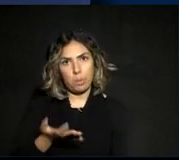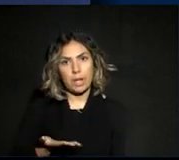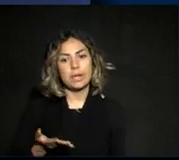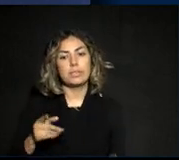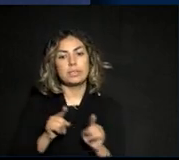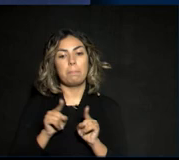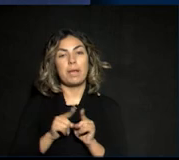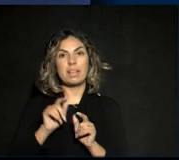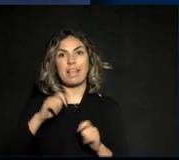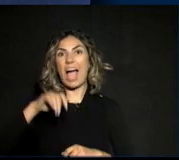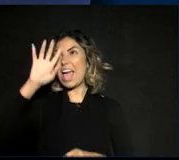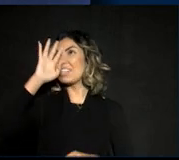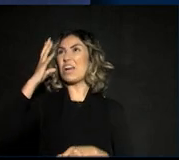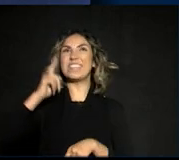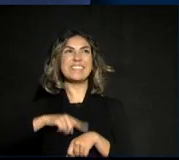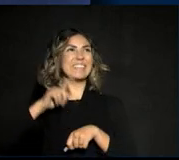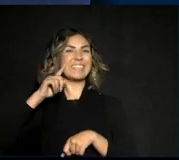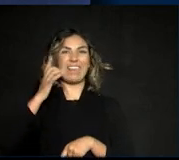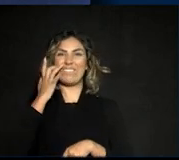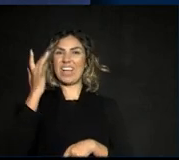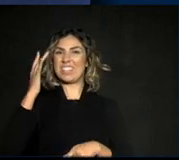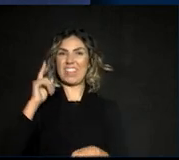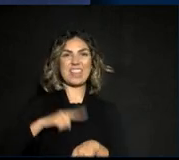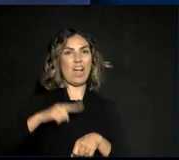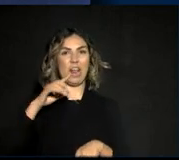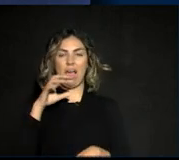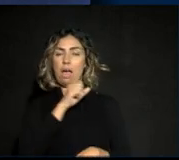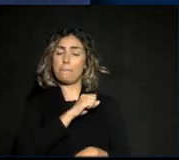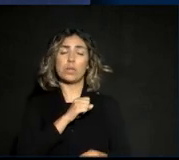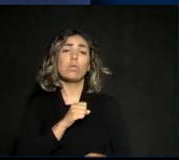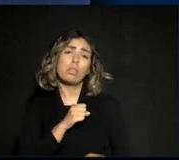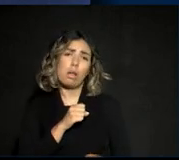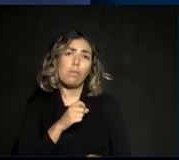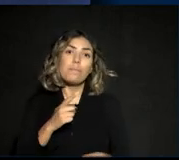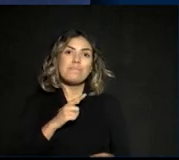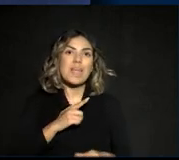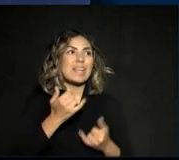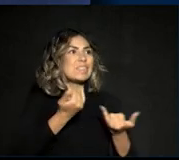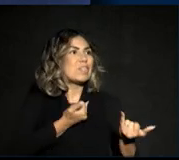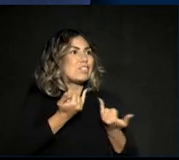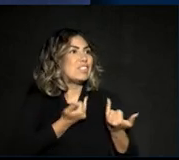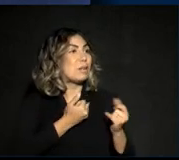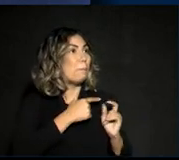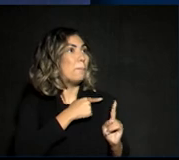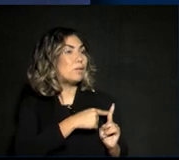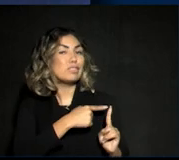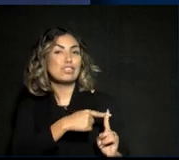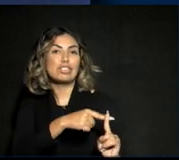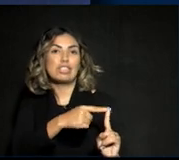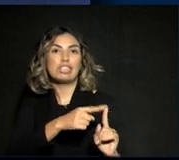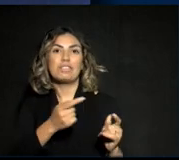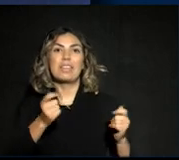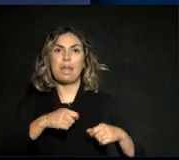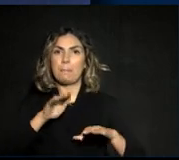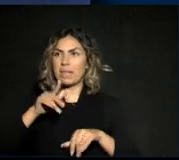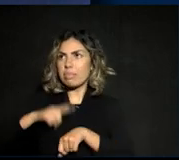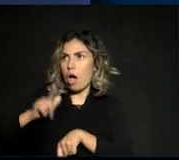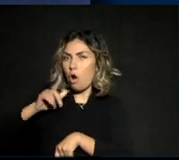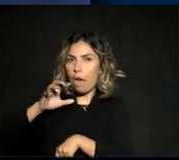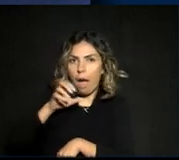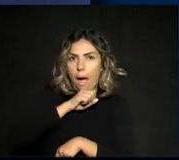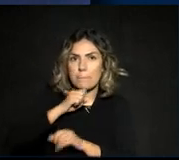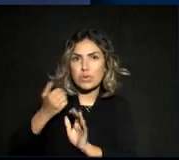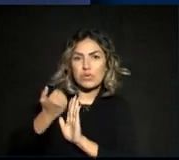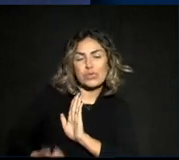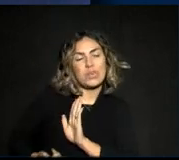que tá longe de se resolver, apesar dessas notícias mais positivas que a gente tem por conta de preços administrados. Então, a gente ainda